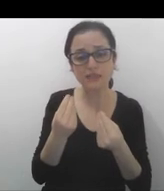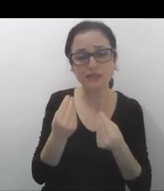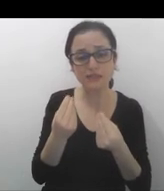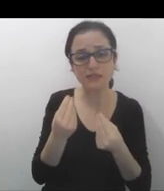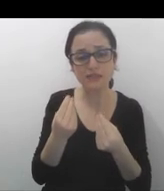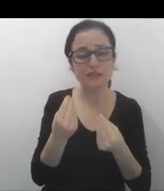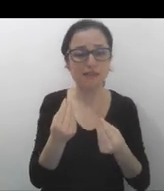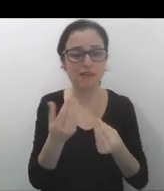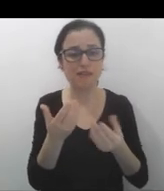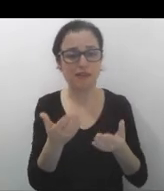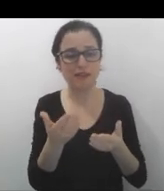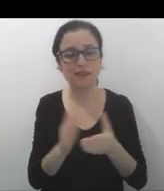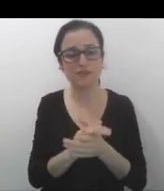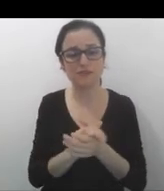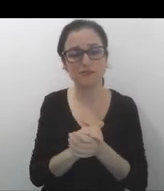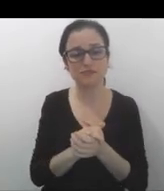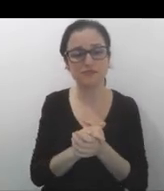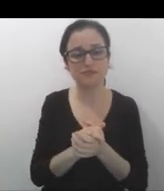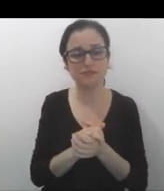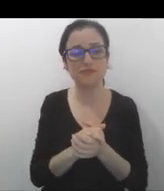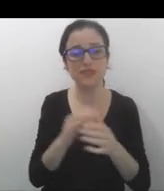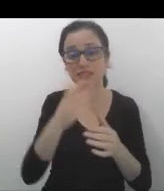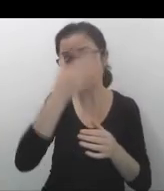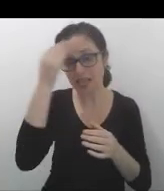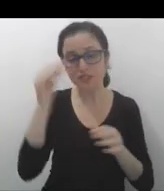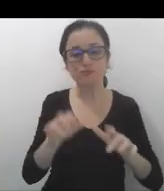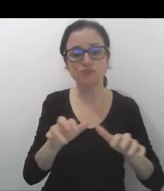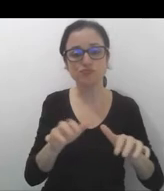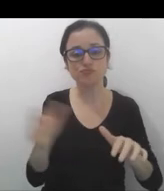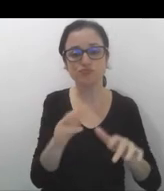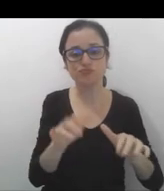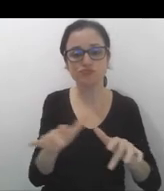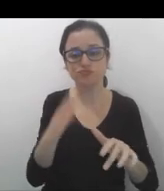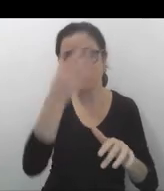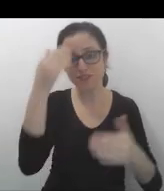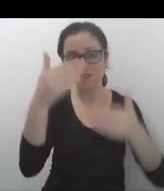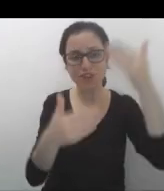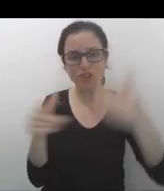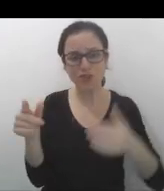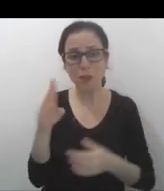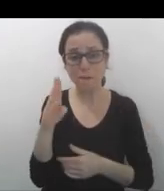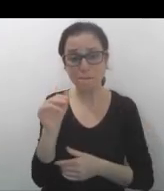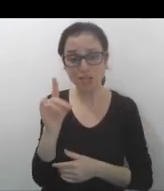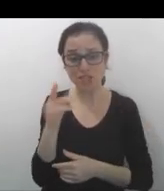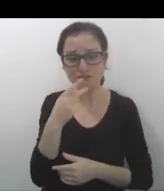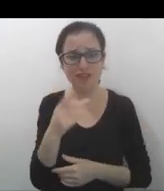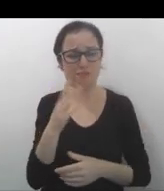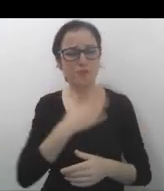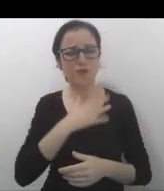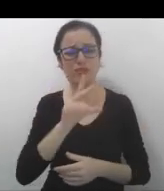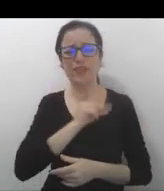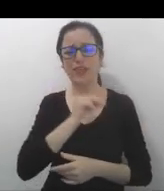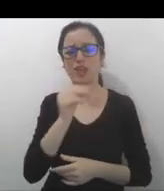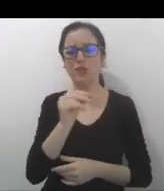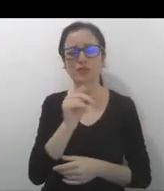na verdade, porque tinha essa vitrine, tinha essa que era com uma máquina de escrever, esqueceram a máquina de escrever na vitrine, e o Bard